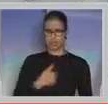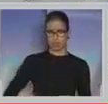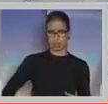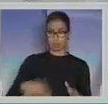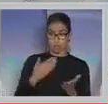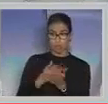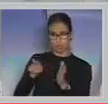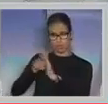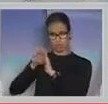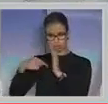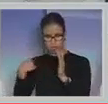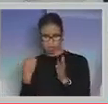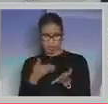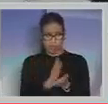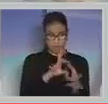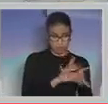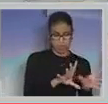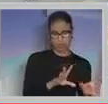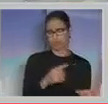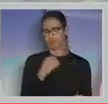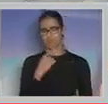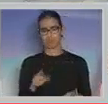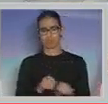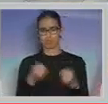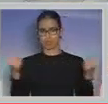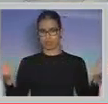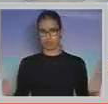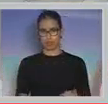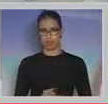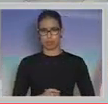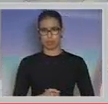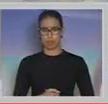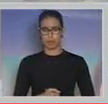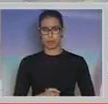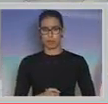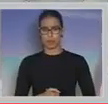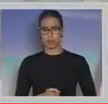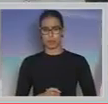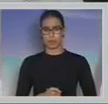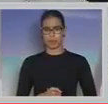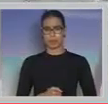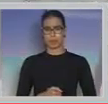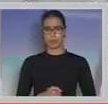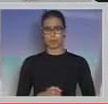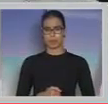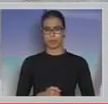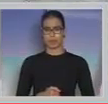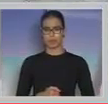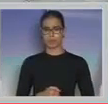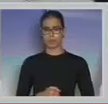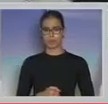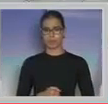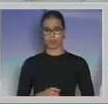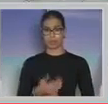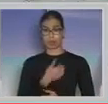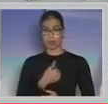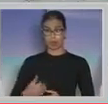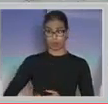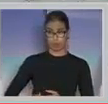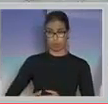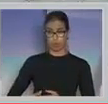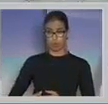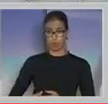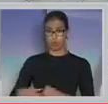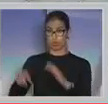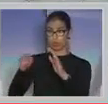investigado e seja quase que impossível isso é tanto é que não o governo não é investigado aqui